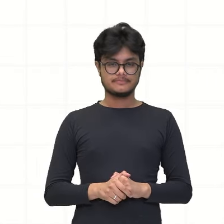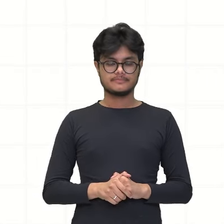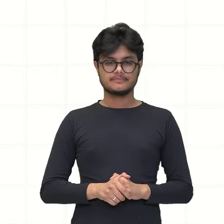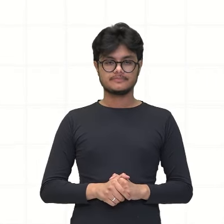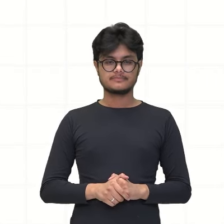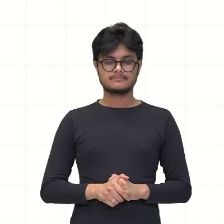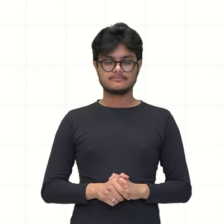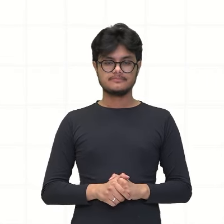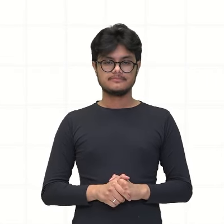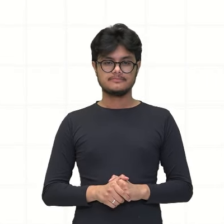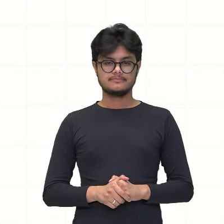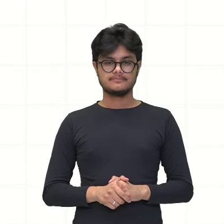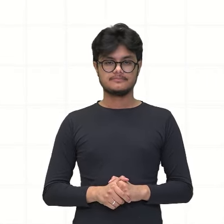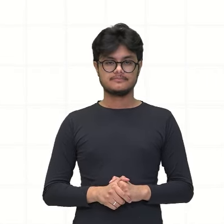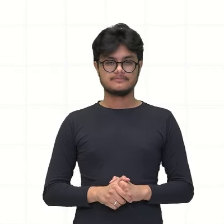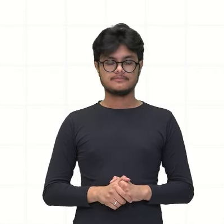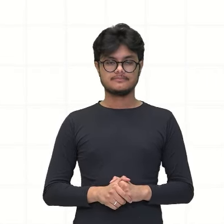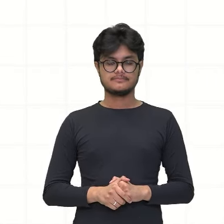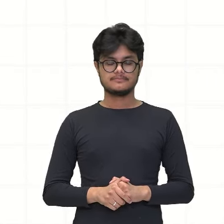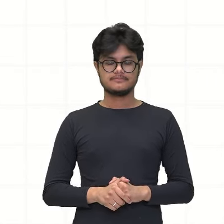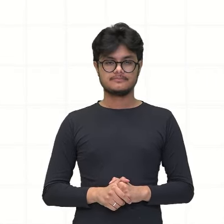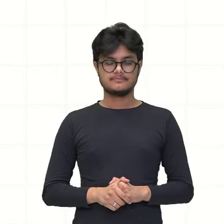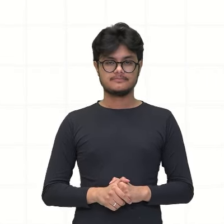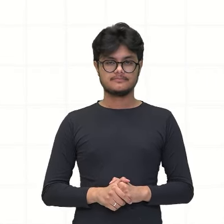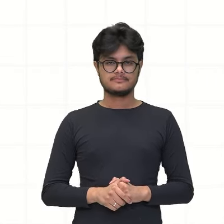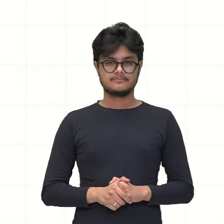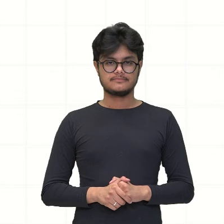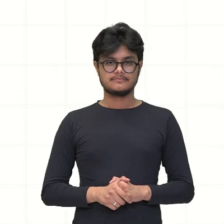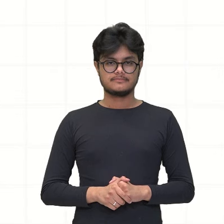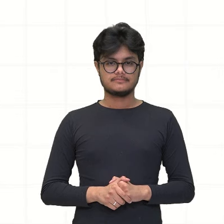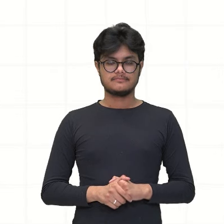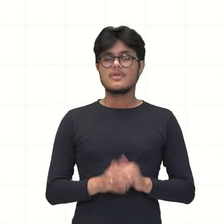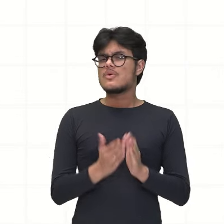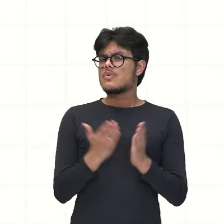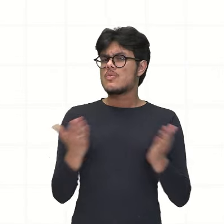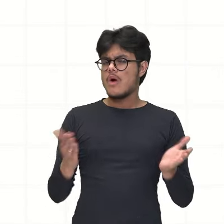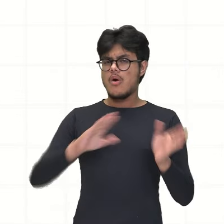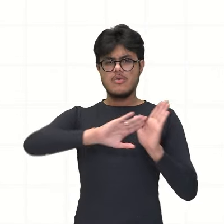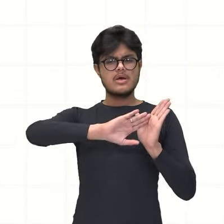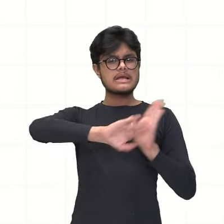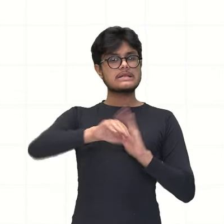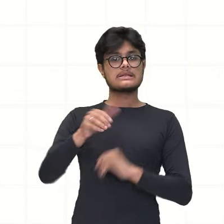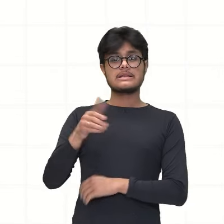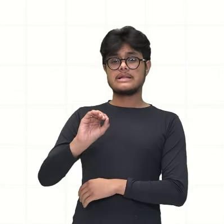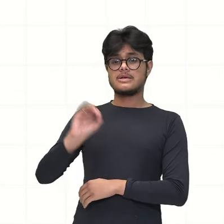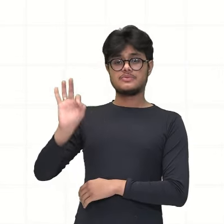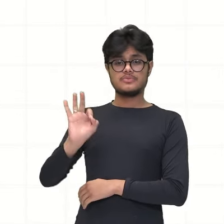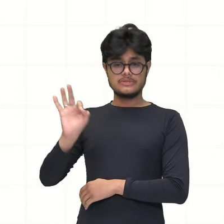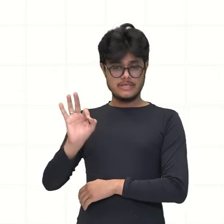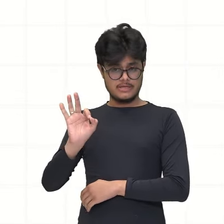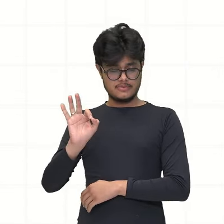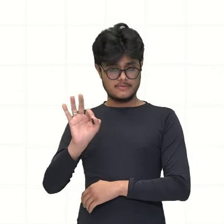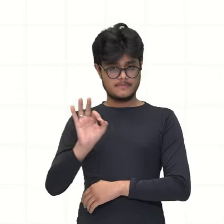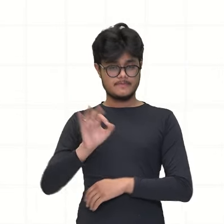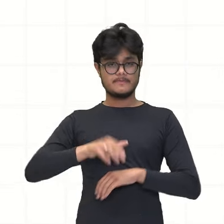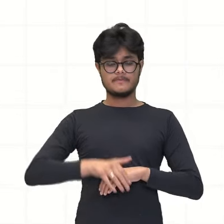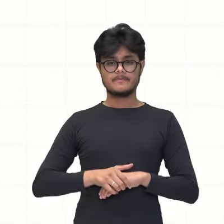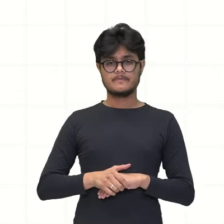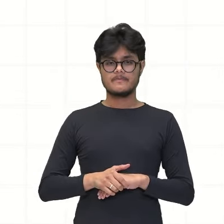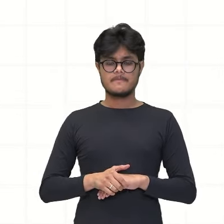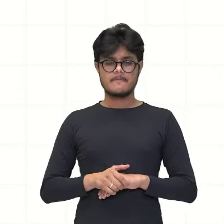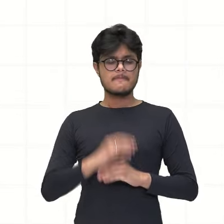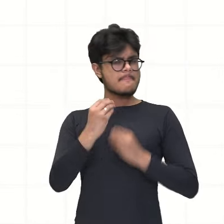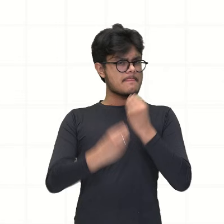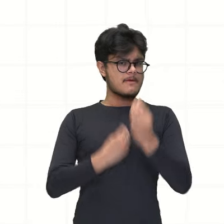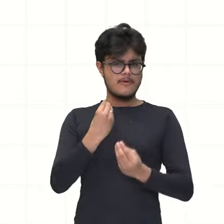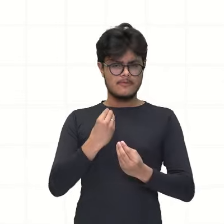Qual seria o desconto de 10% proposto pelo vendedor? Então, 10% proposto pelo vendedor, o que é que eu